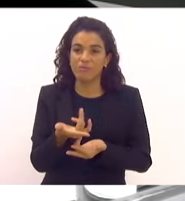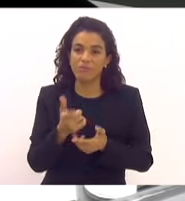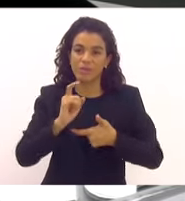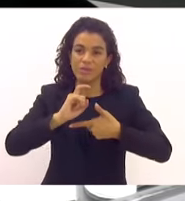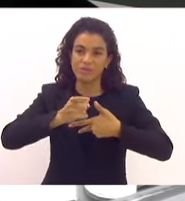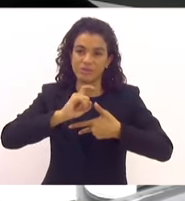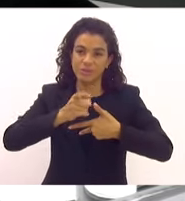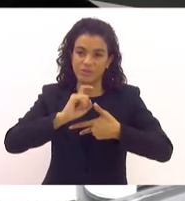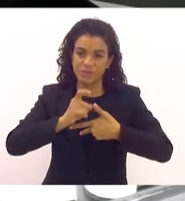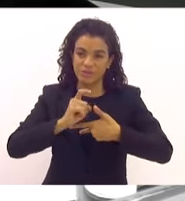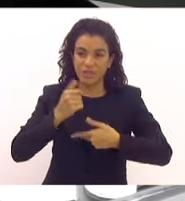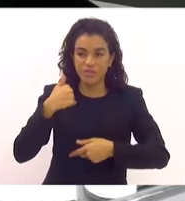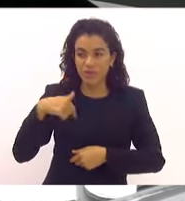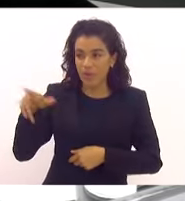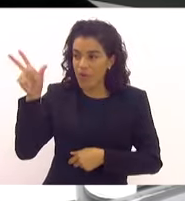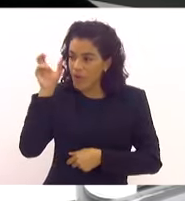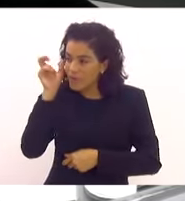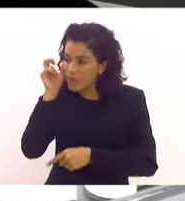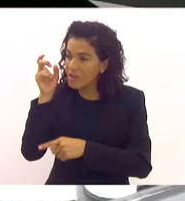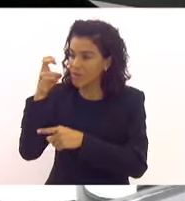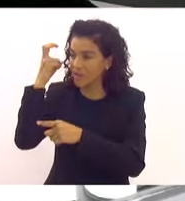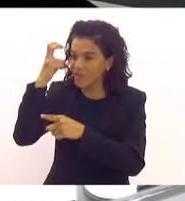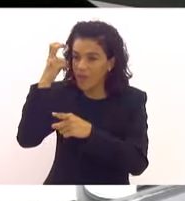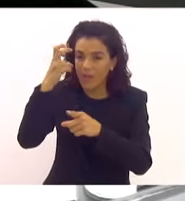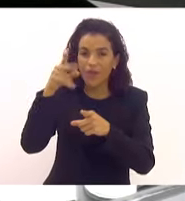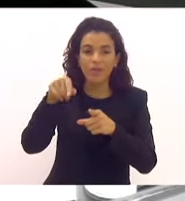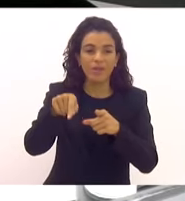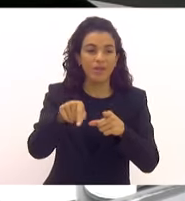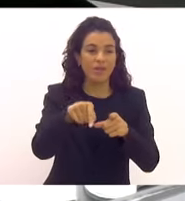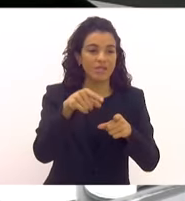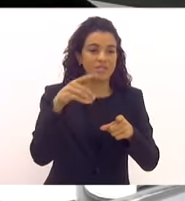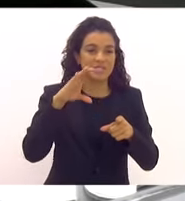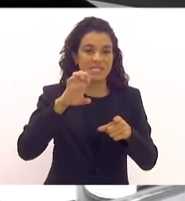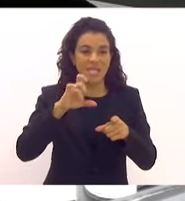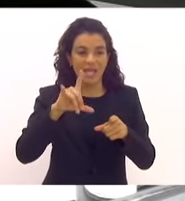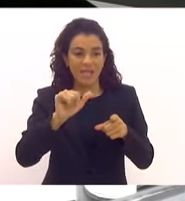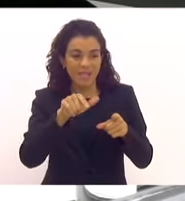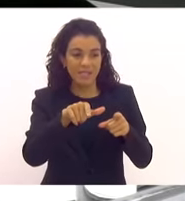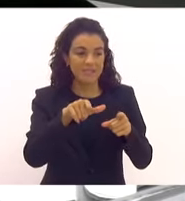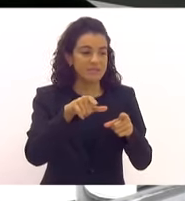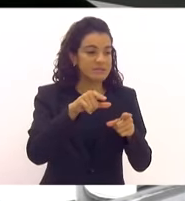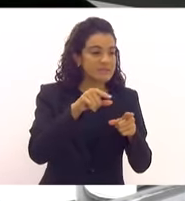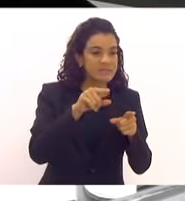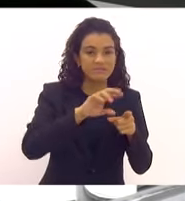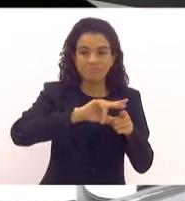gente ouvindo as ponderações da deputada Verônica, deputada Célia, o bem que está